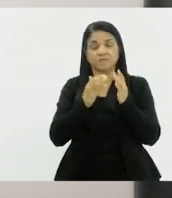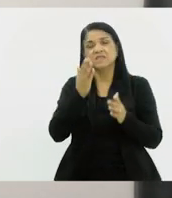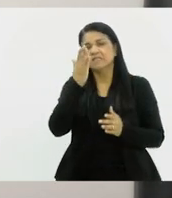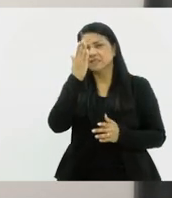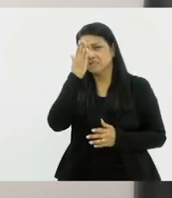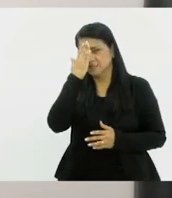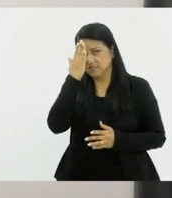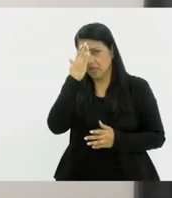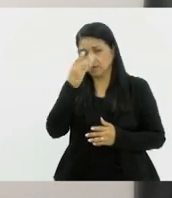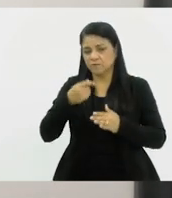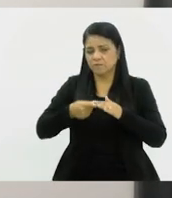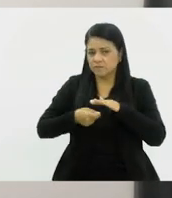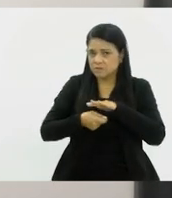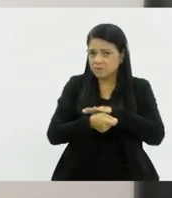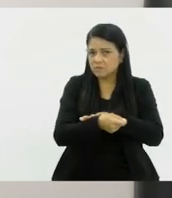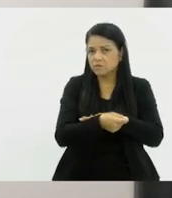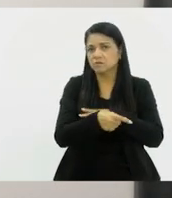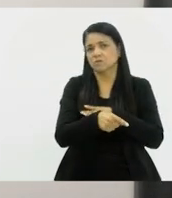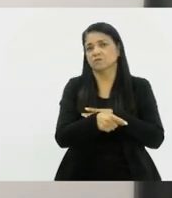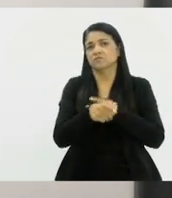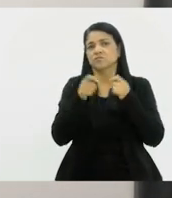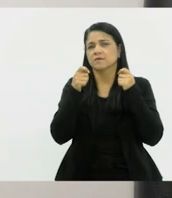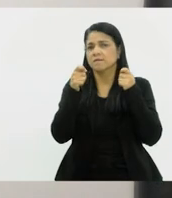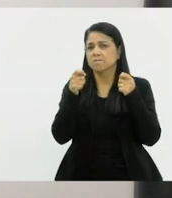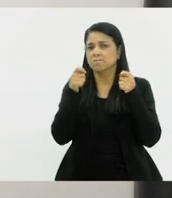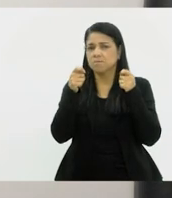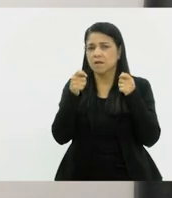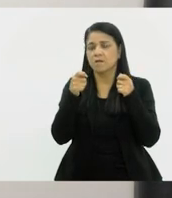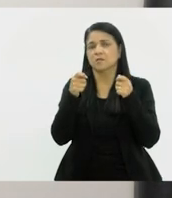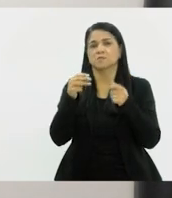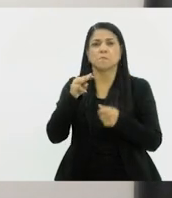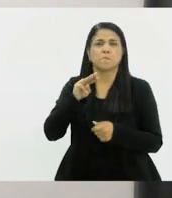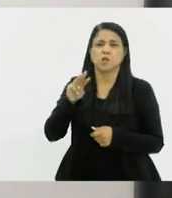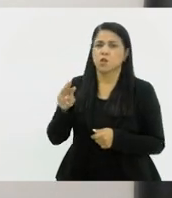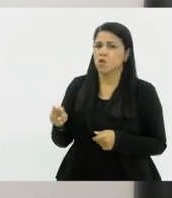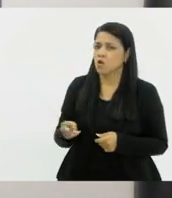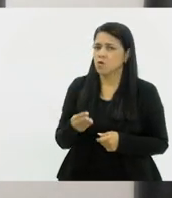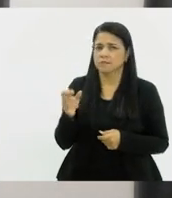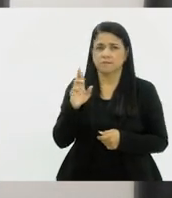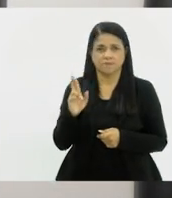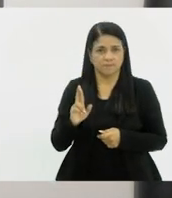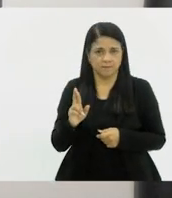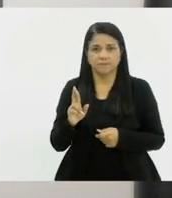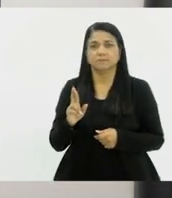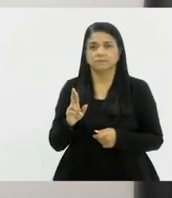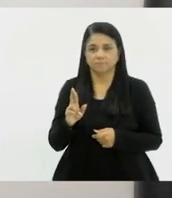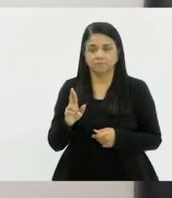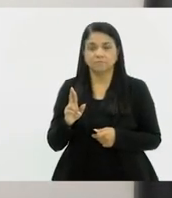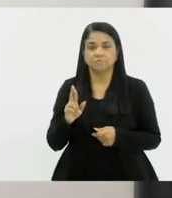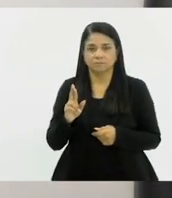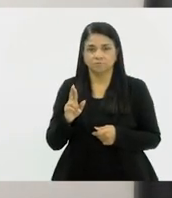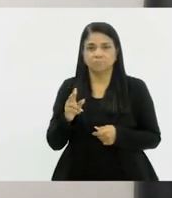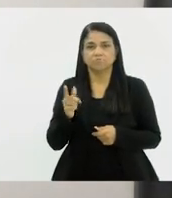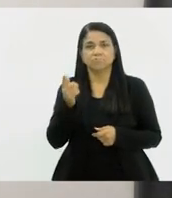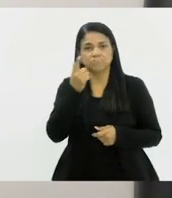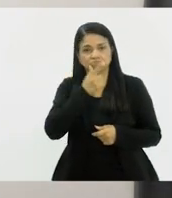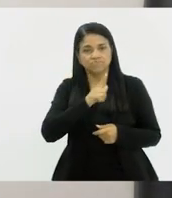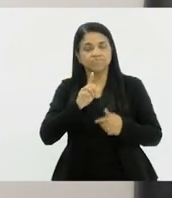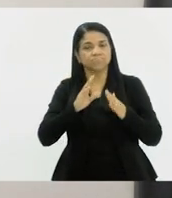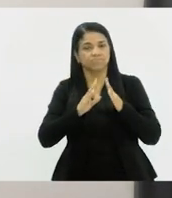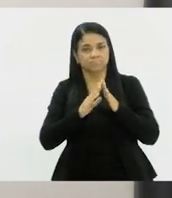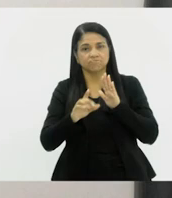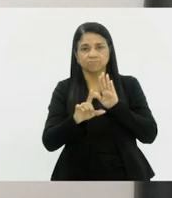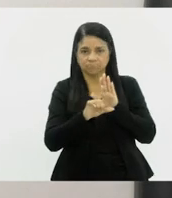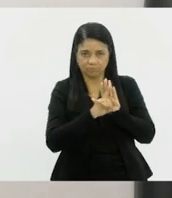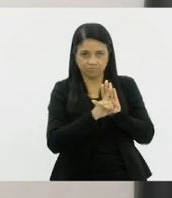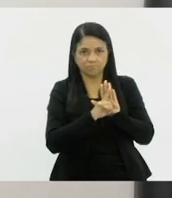inclusive são financiadores e financiadoras de campanhas milionárias para ocuparem aí eh as casas legislativas né